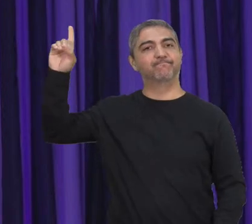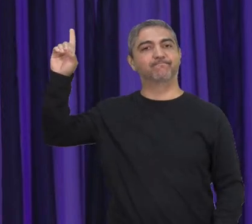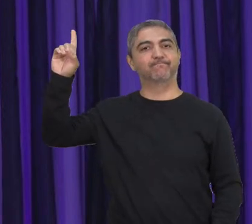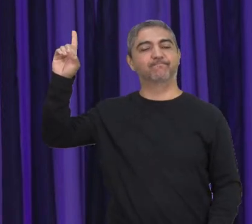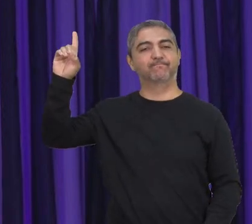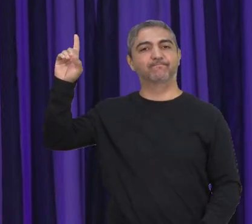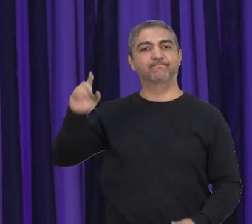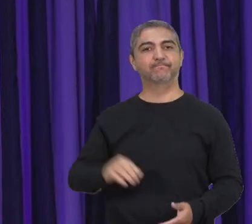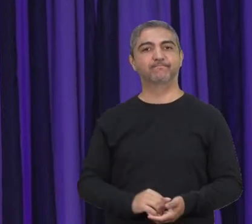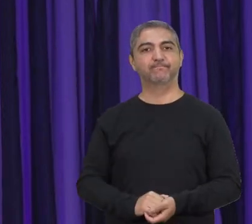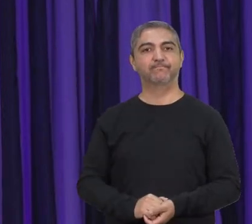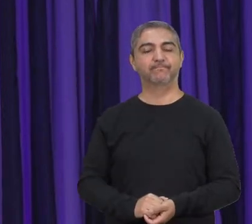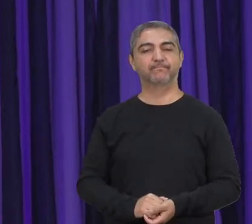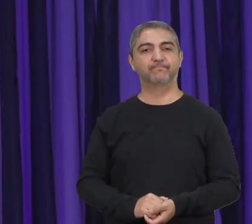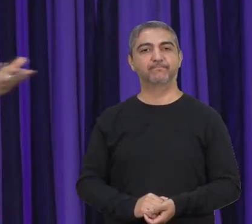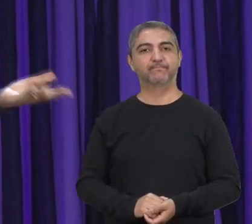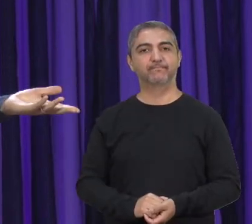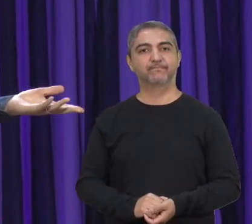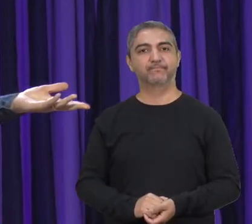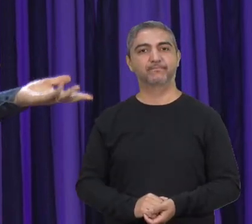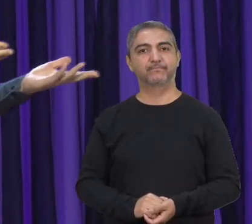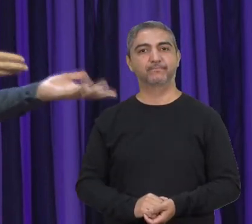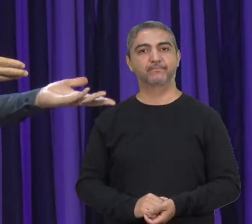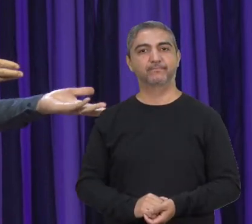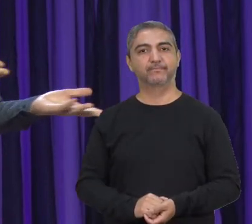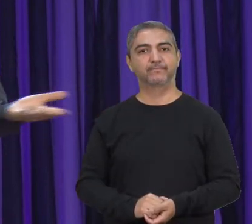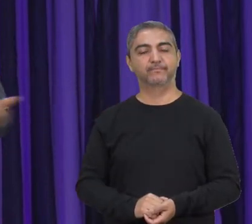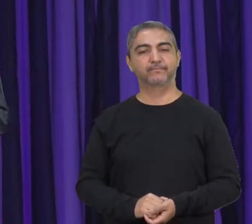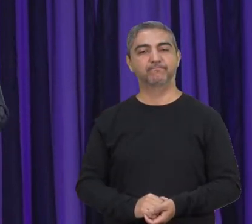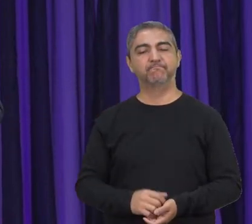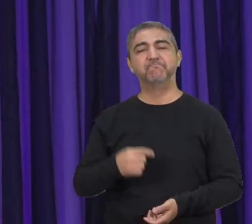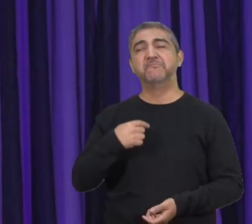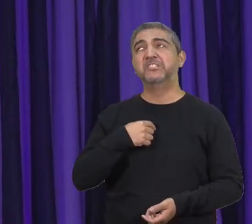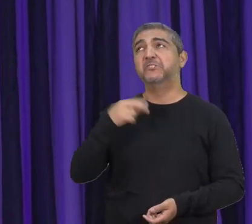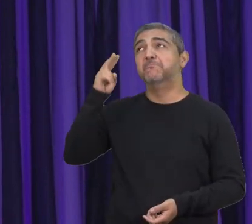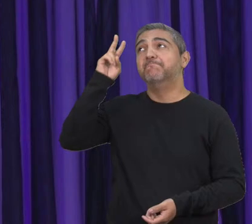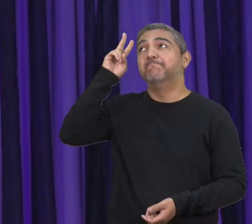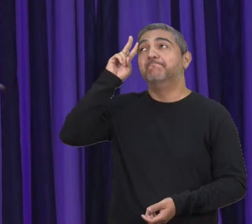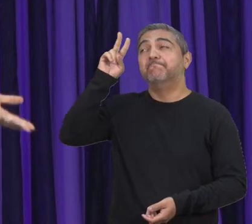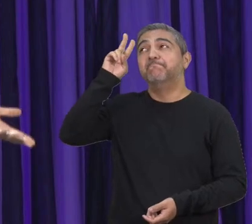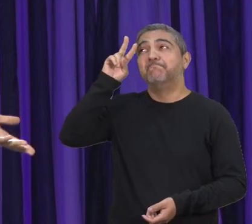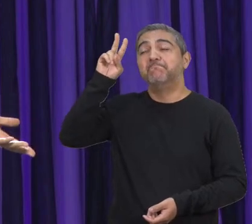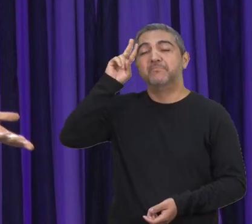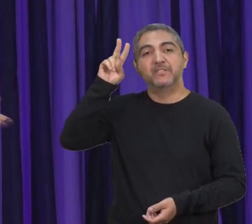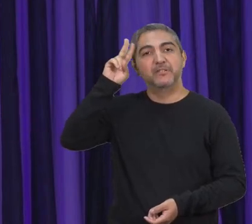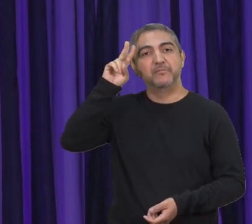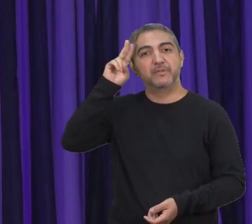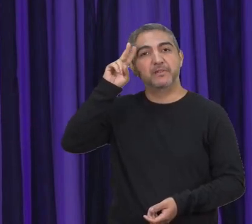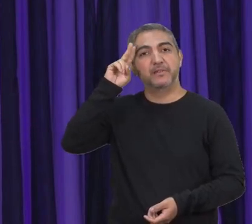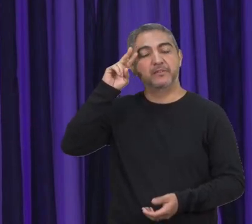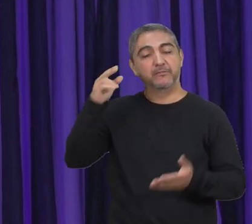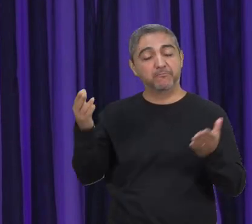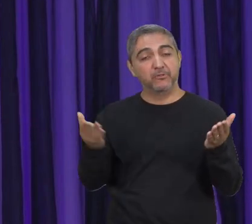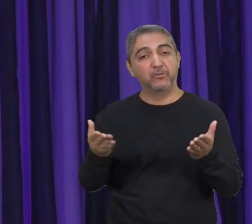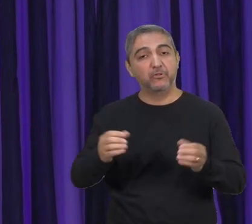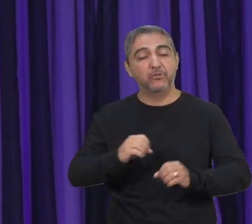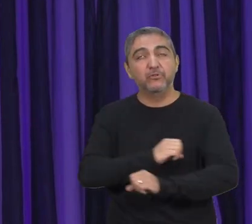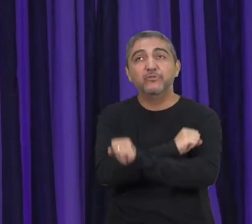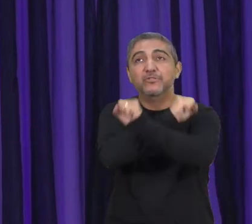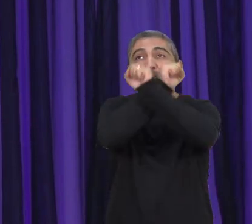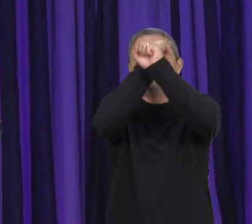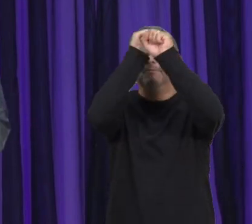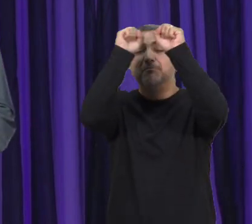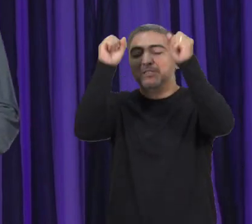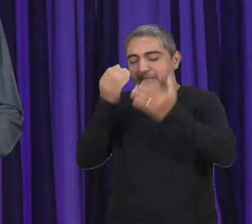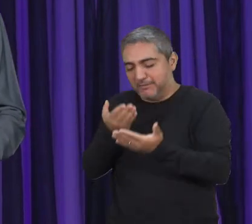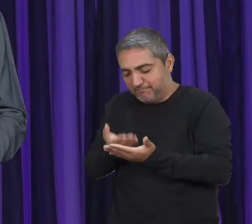E foi inevitável não me lembrar de hoje de manhã, bem cedo, fazendo a minha